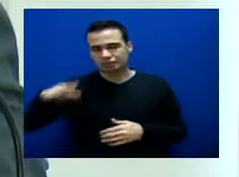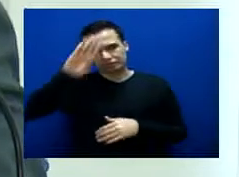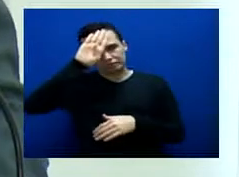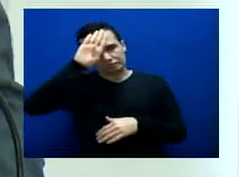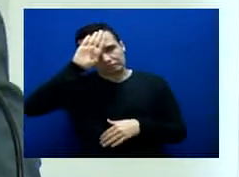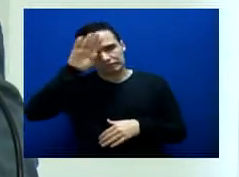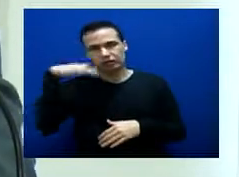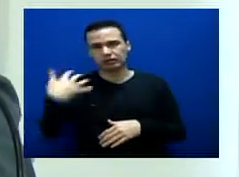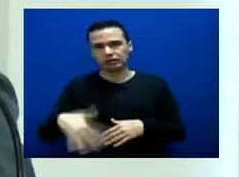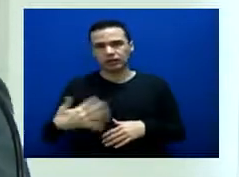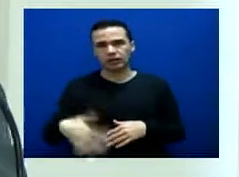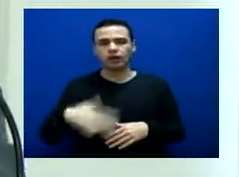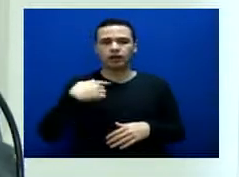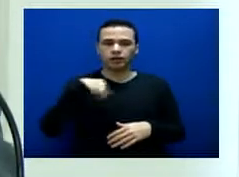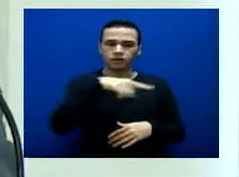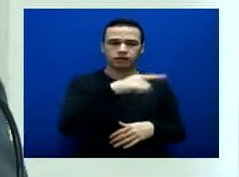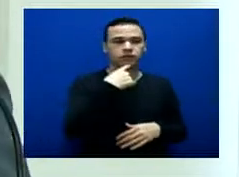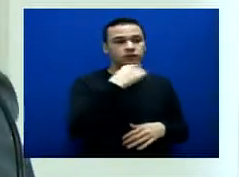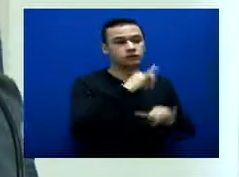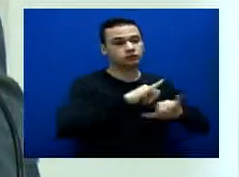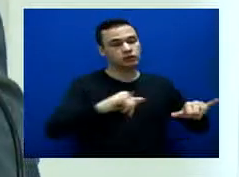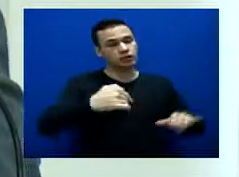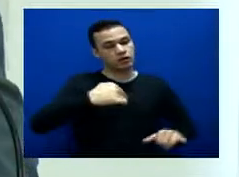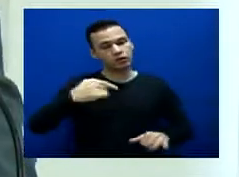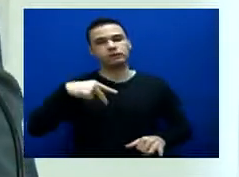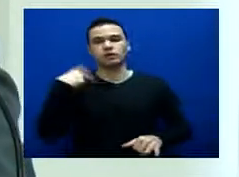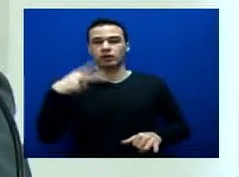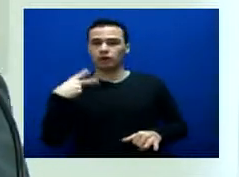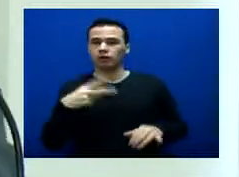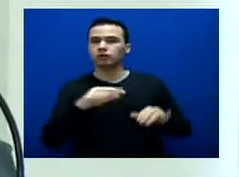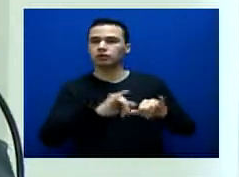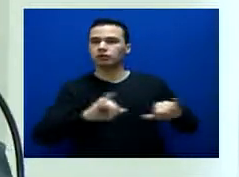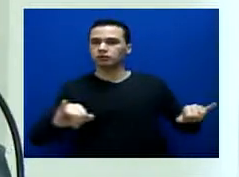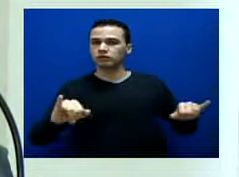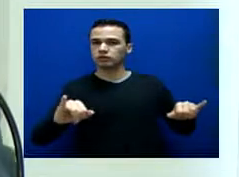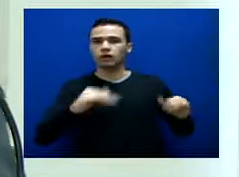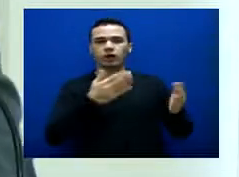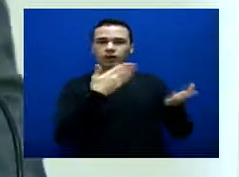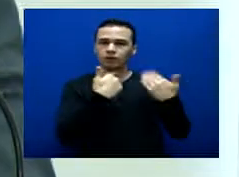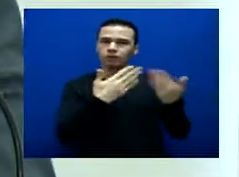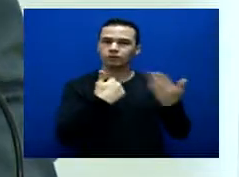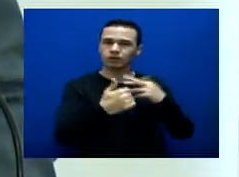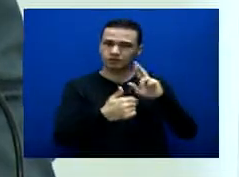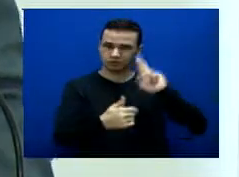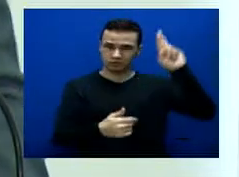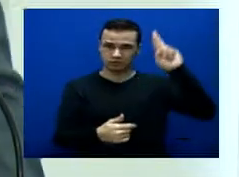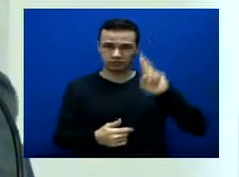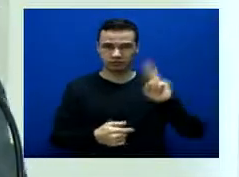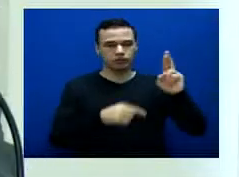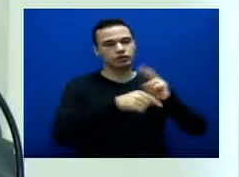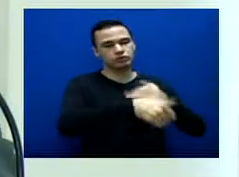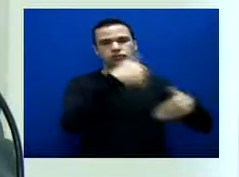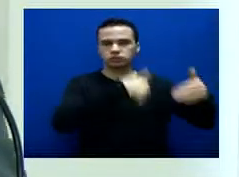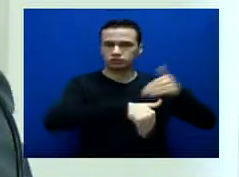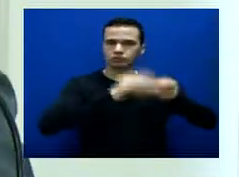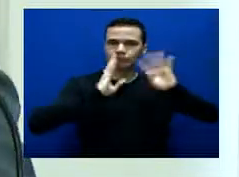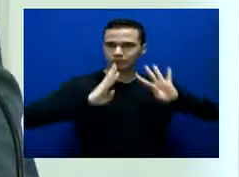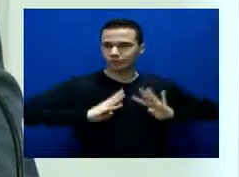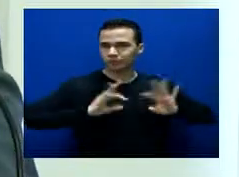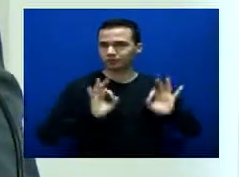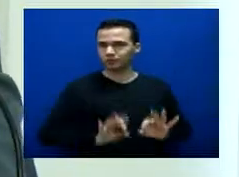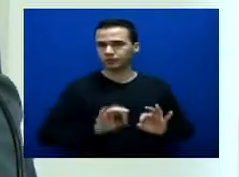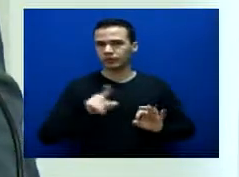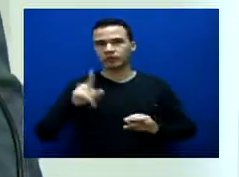Aí eu entrei com educação, me identifiquei, conversei com o coordenador lá, tudo, fui muito bem atendido.